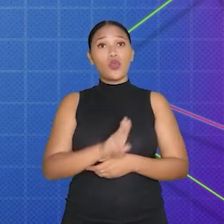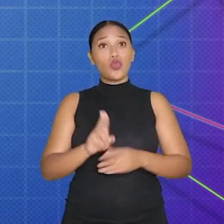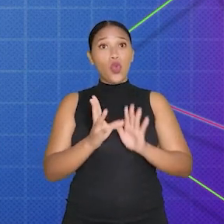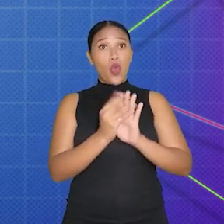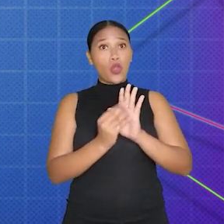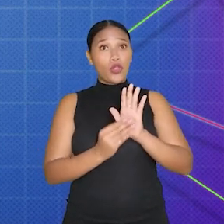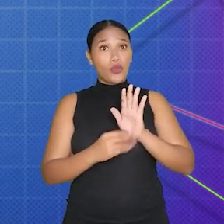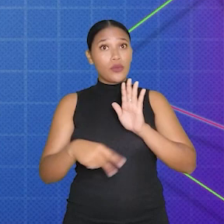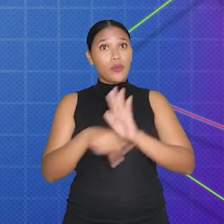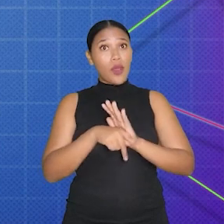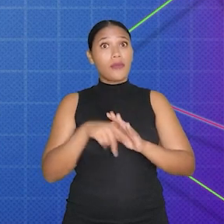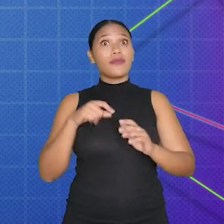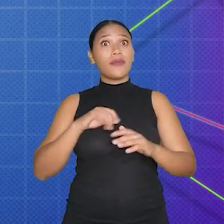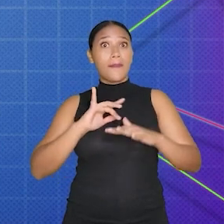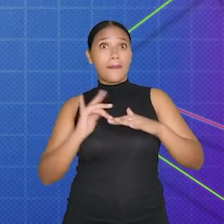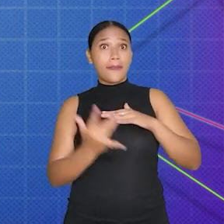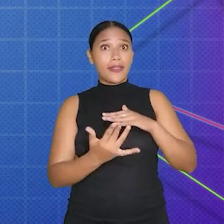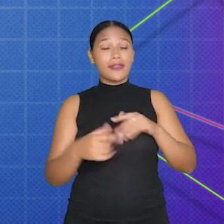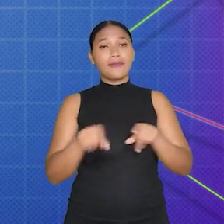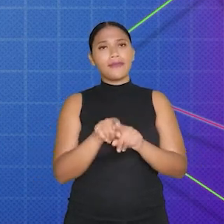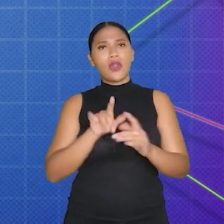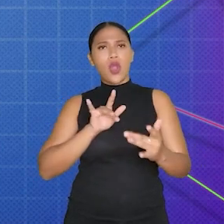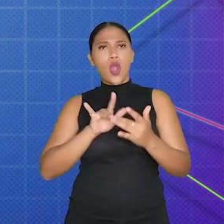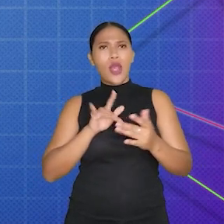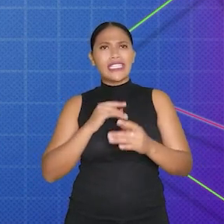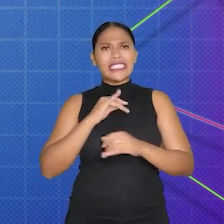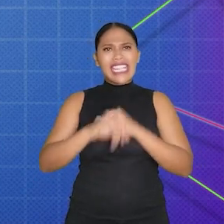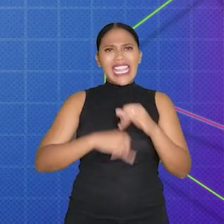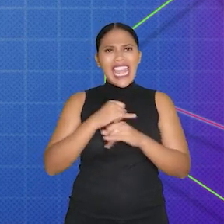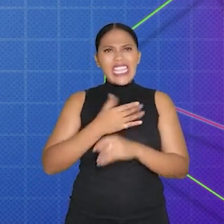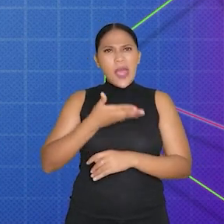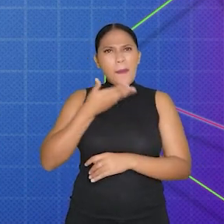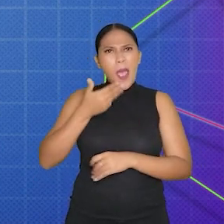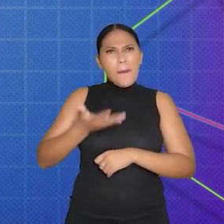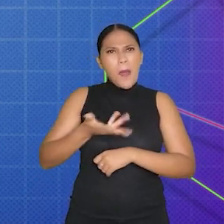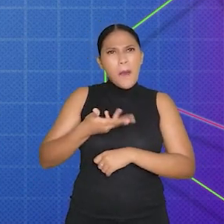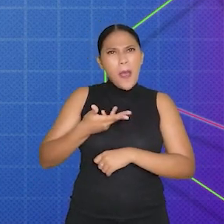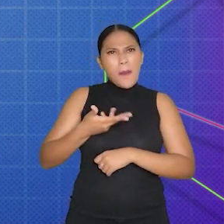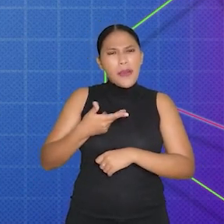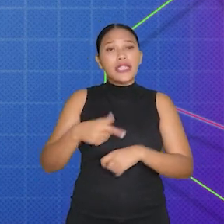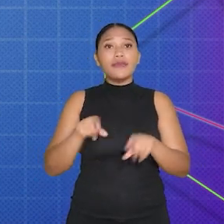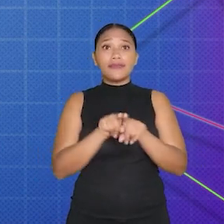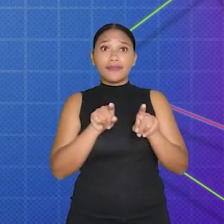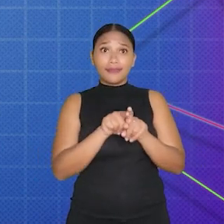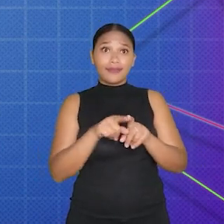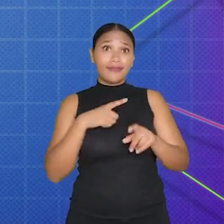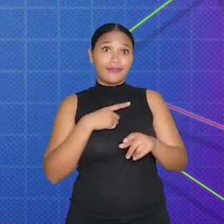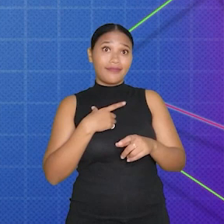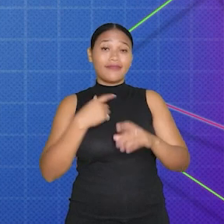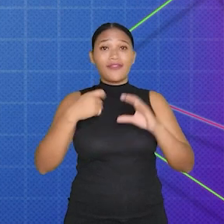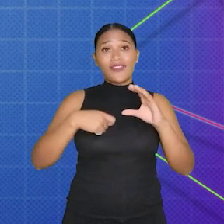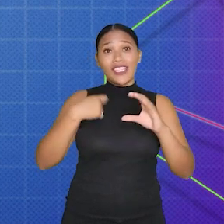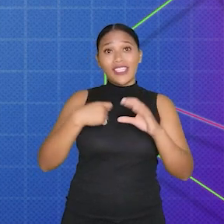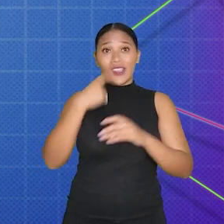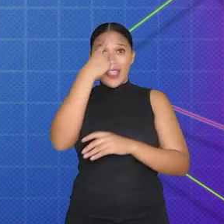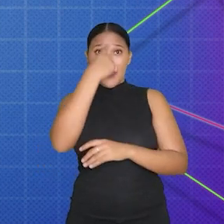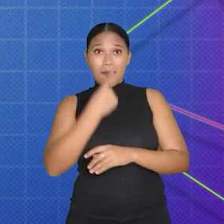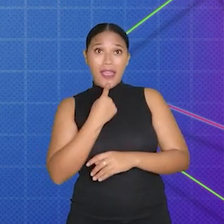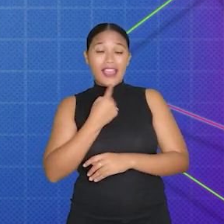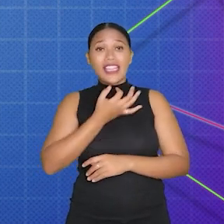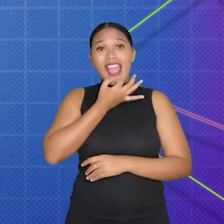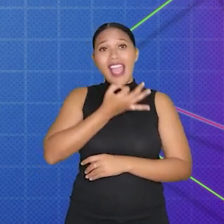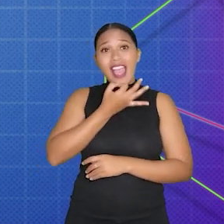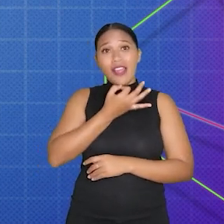O aumento do uso de conteúdo multimídia. Com a melhoria das conexões de internet em todo o mundo, o uso de conteúdo multimídia,